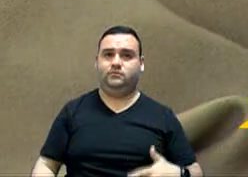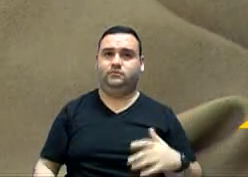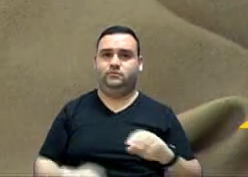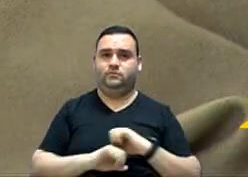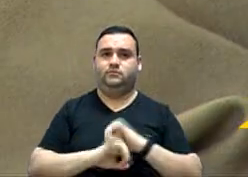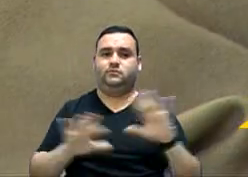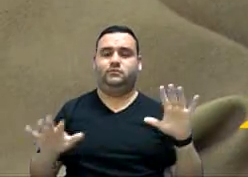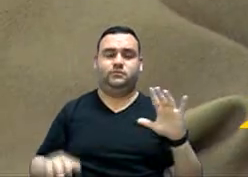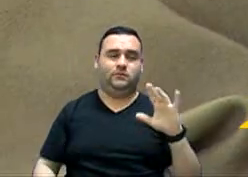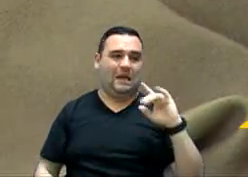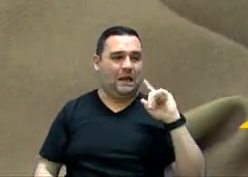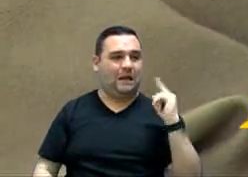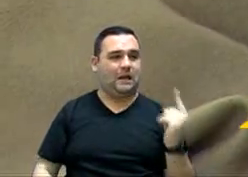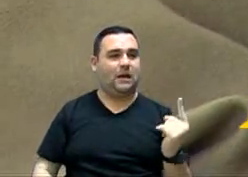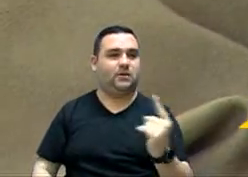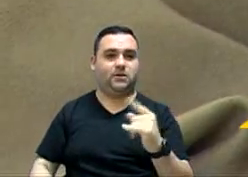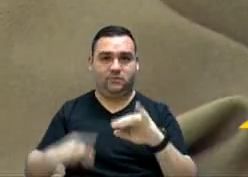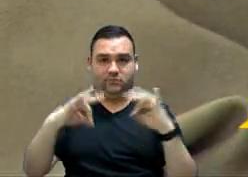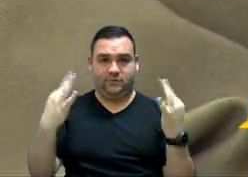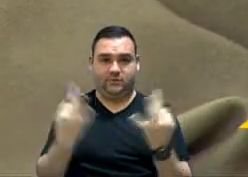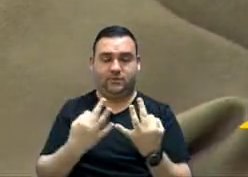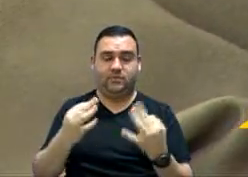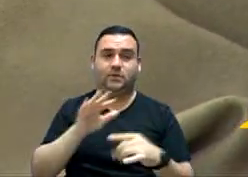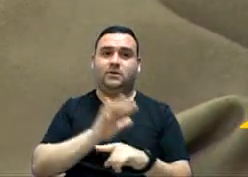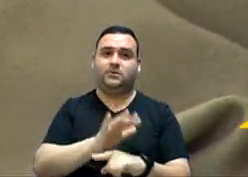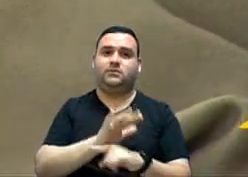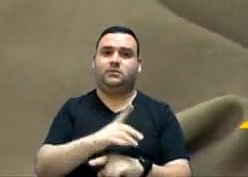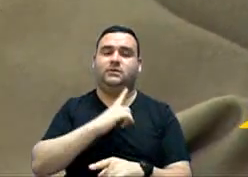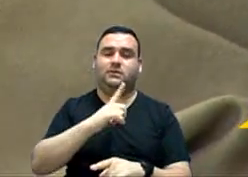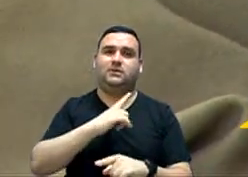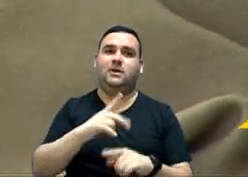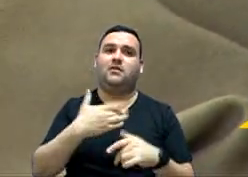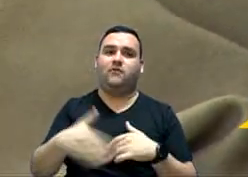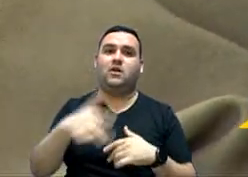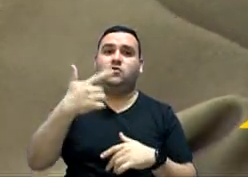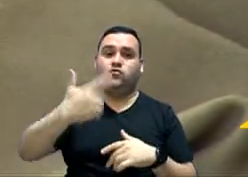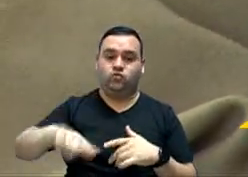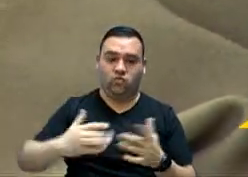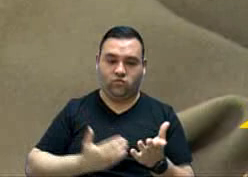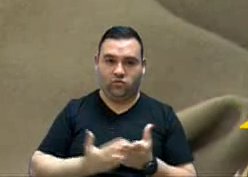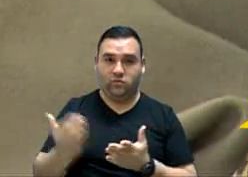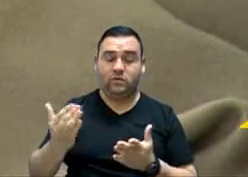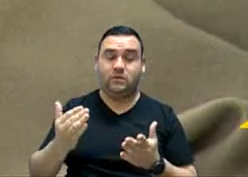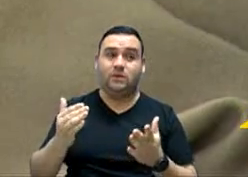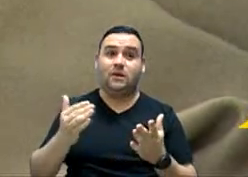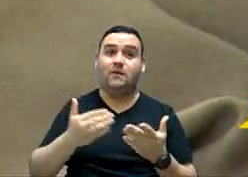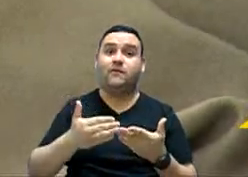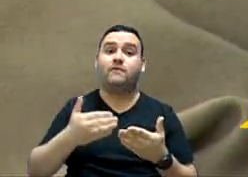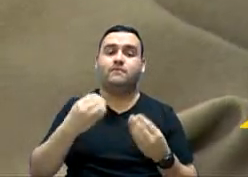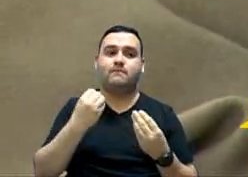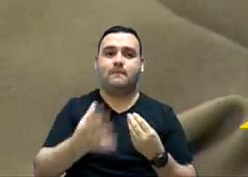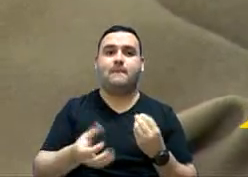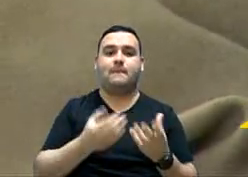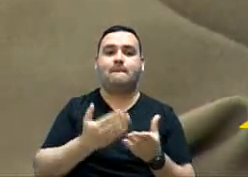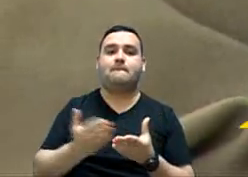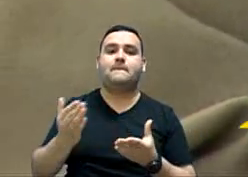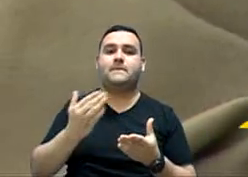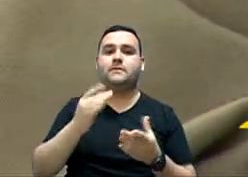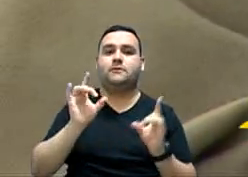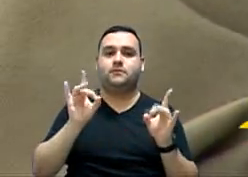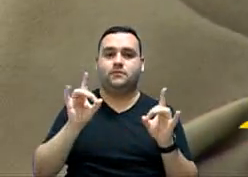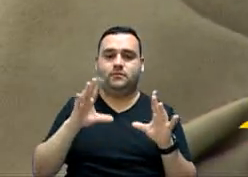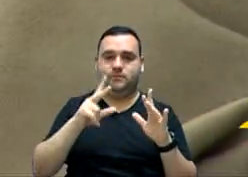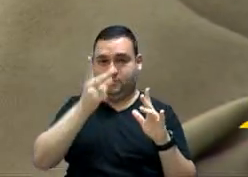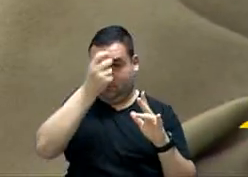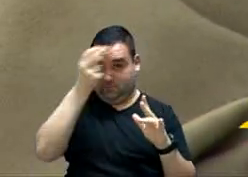esclarecer, cada família contemplada foi avisada que ia recomeçar e que haveria entrega a partir de uma